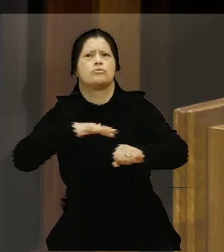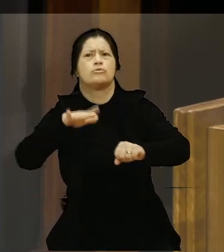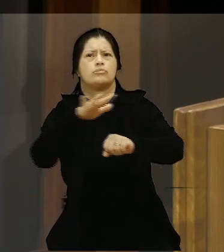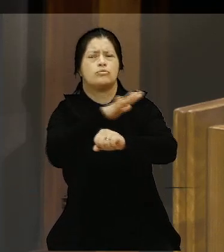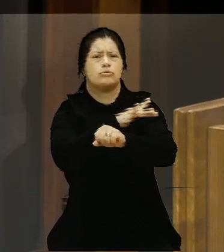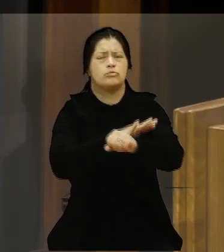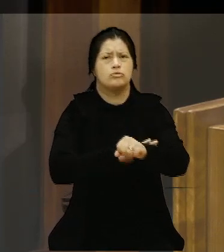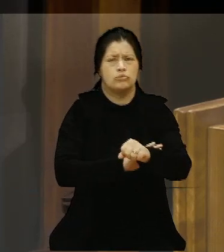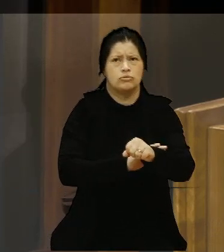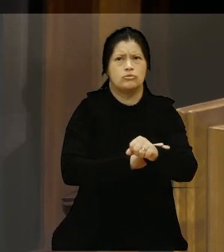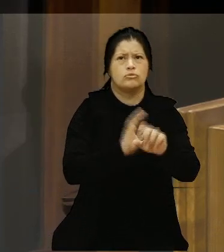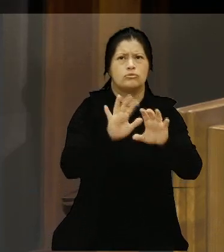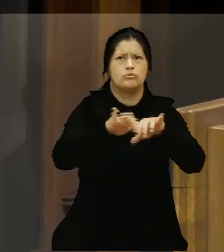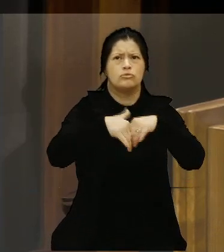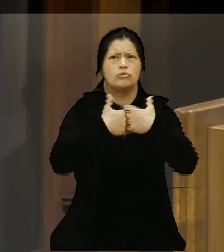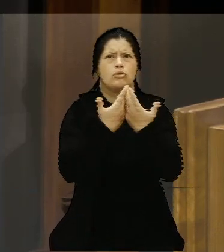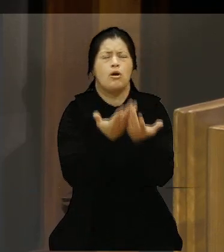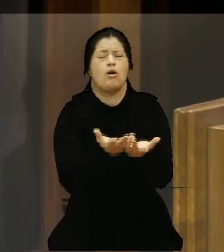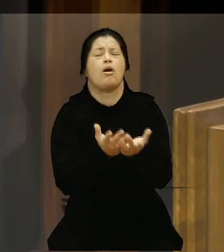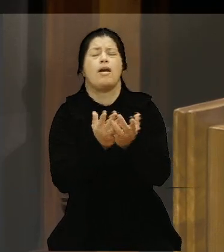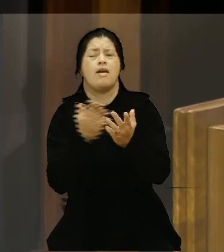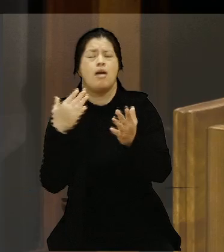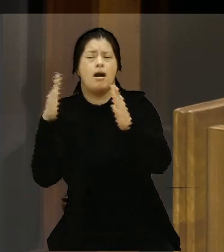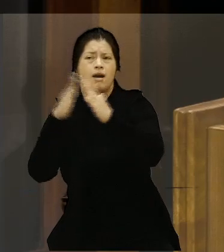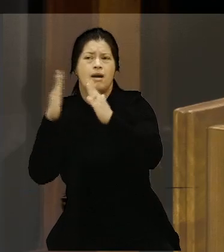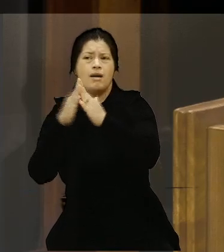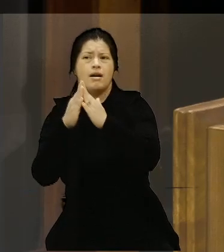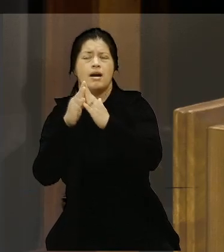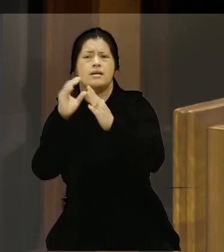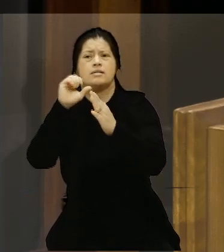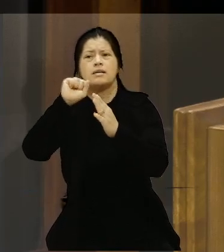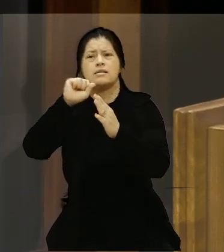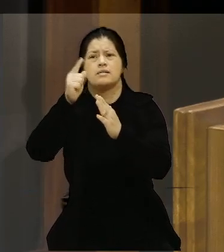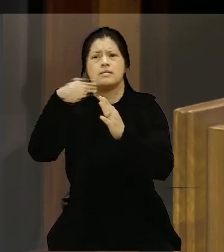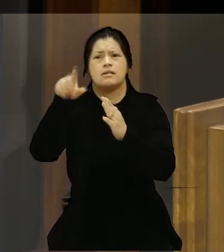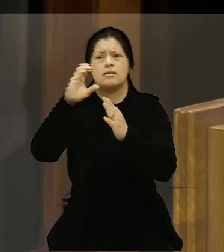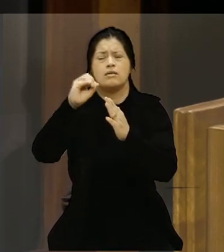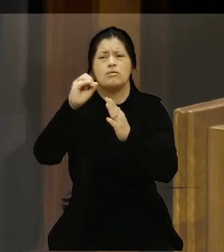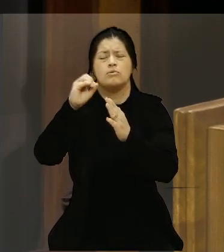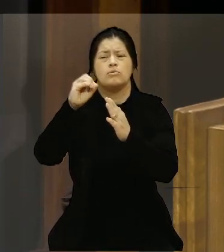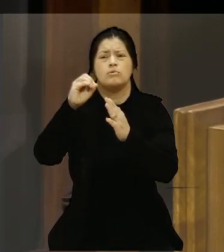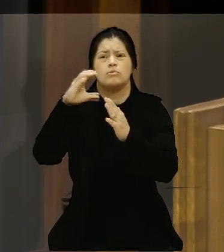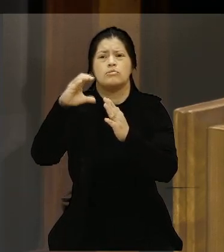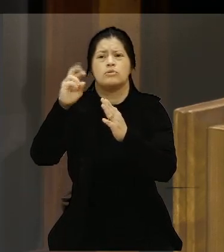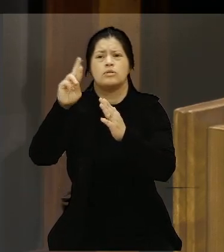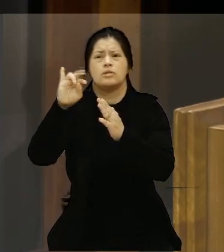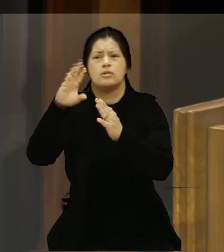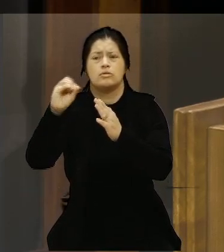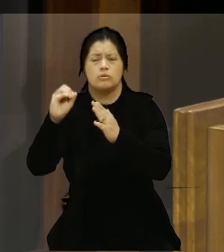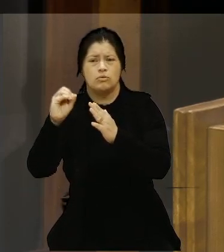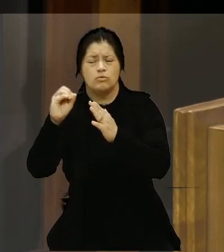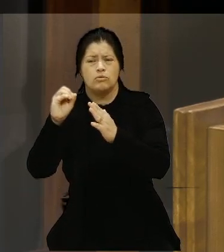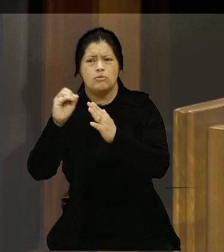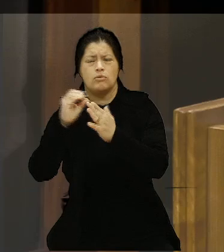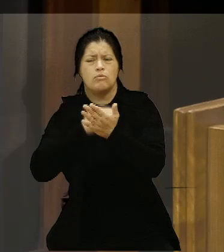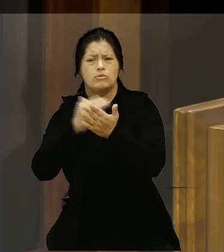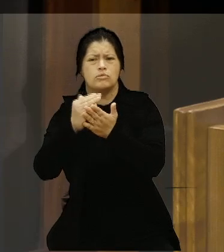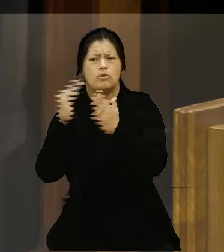no bairro Jardim das Hortênsias, moro no bairro São Ciro, e desde 98. Então, lá nos meados